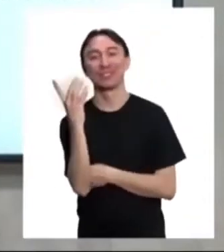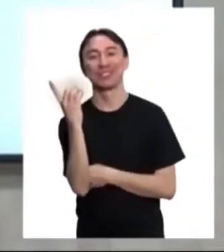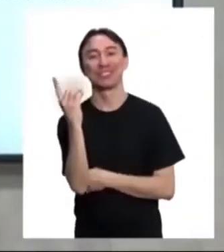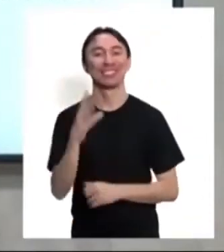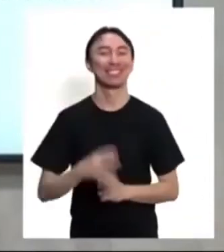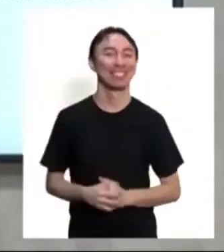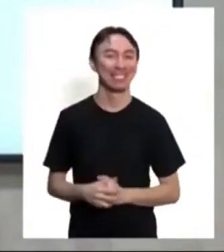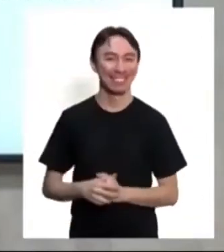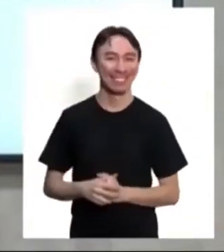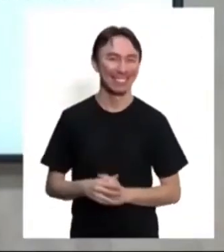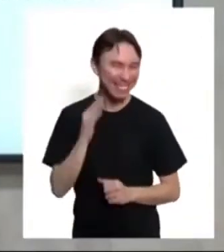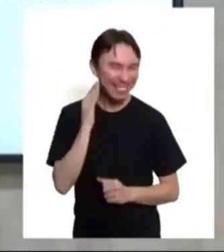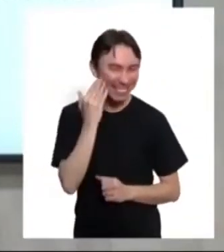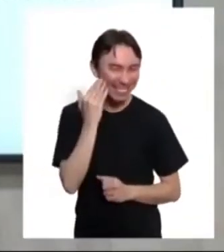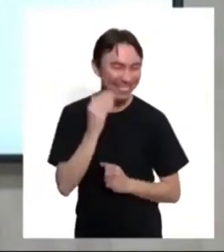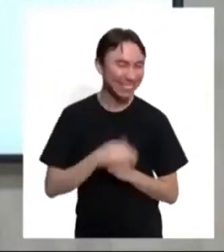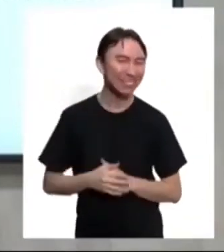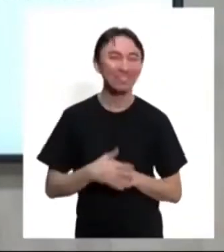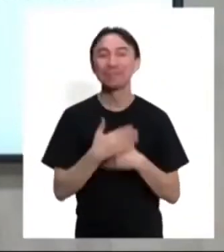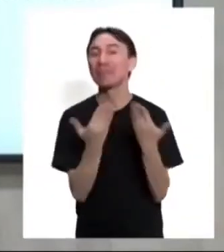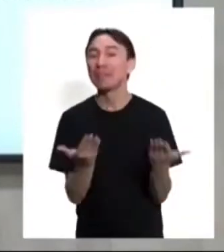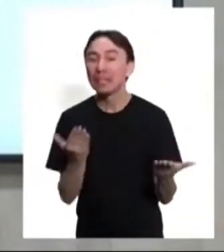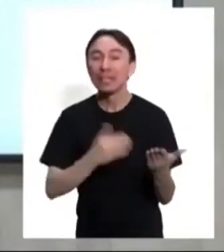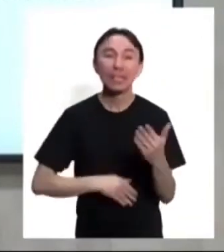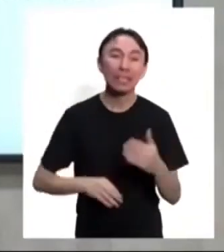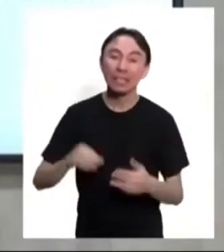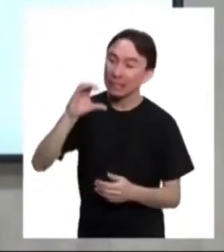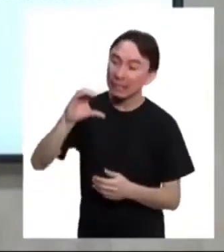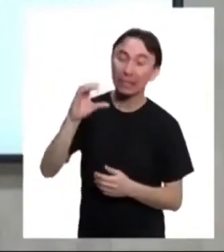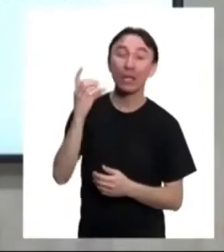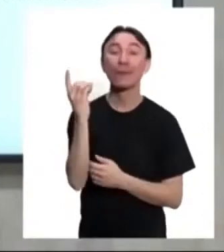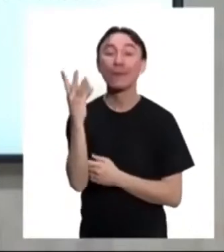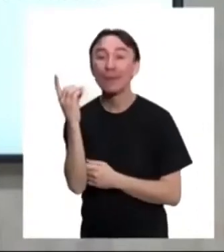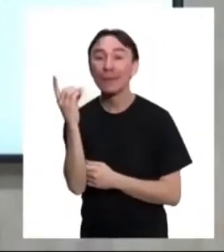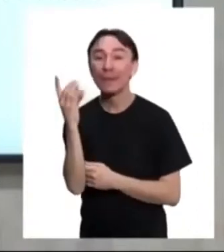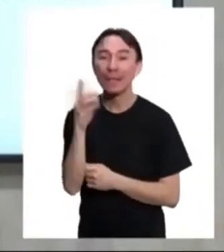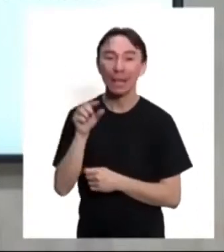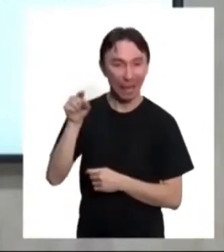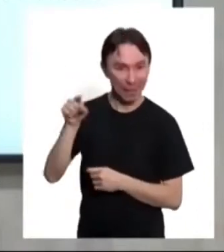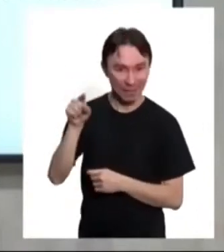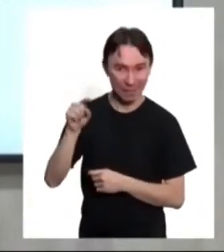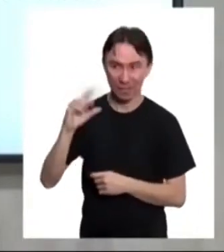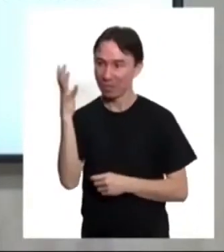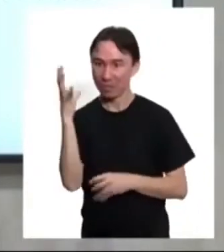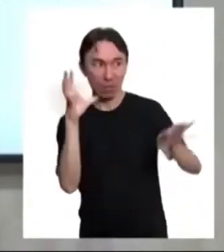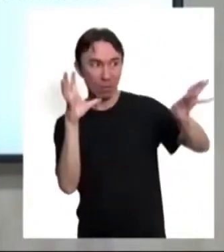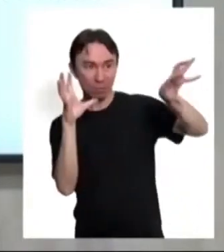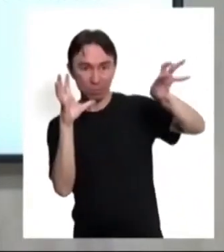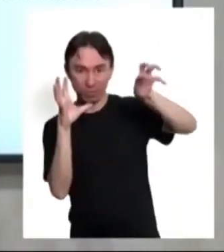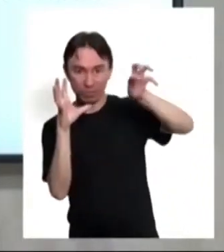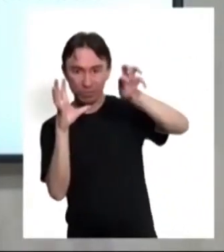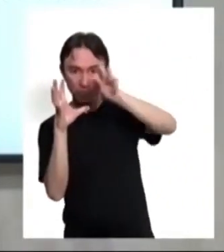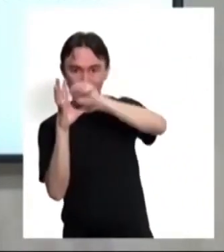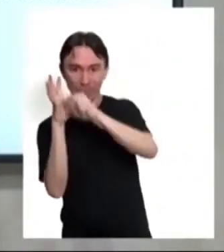famosa. O carbono 14 é incorporado pelos vegetais pela fotossíntese e pelos animais